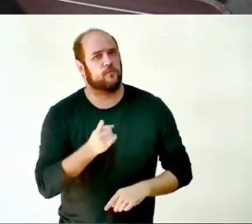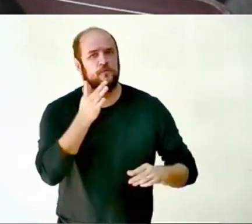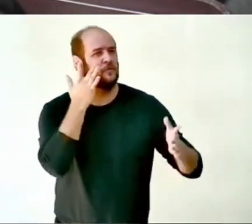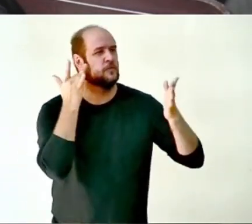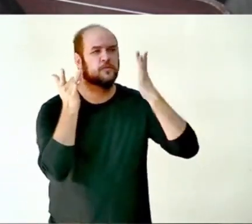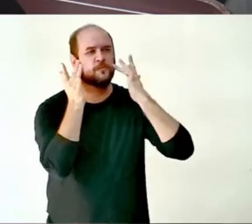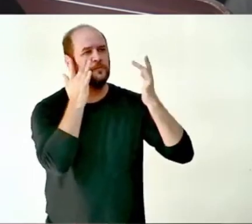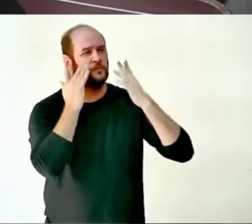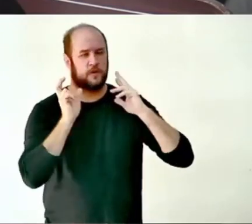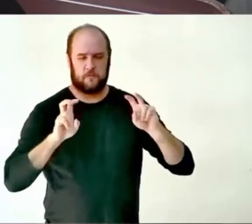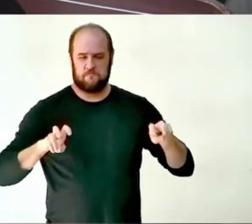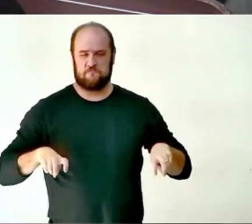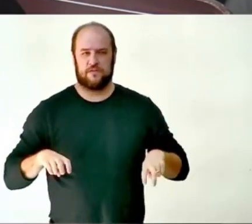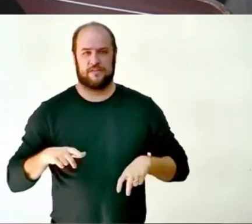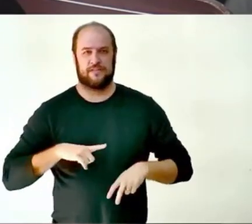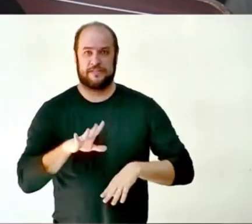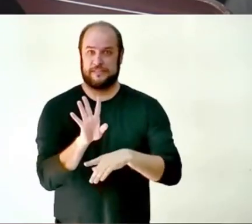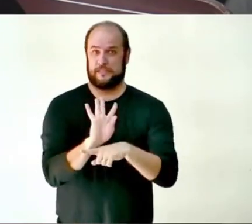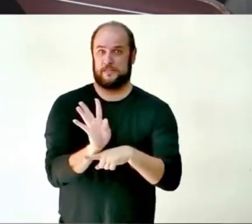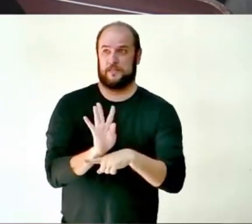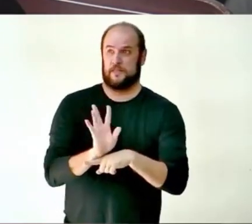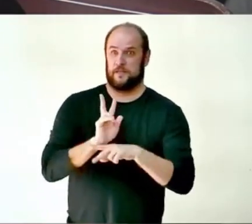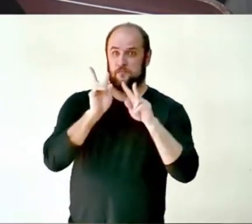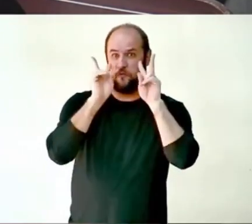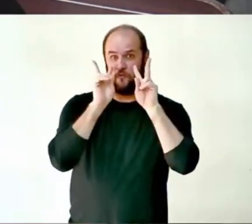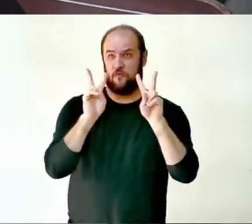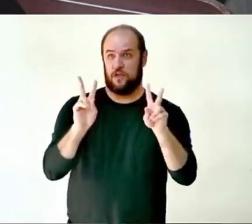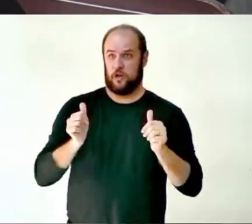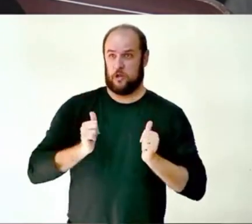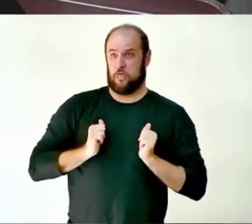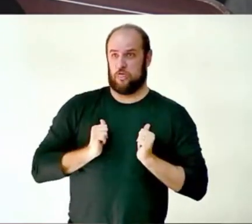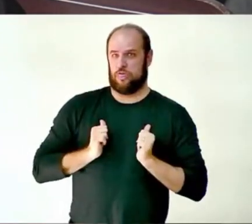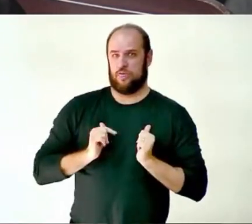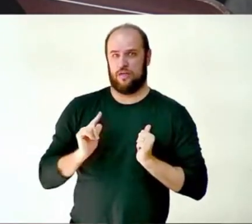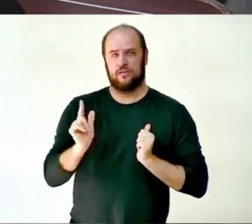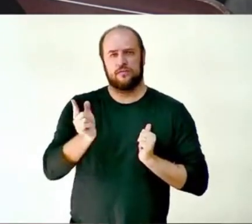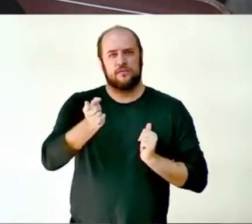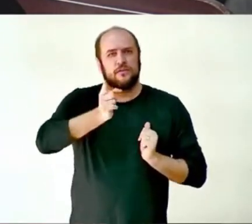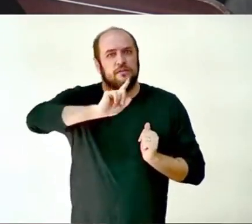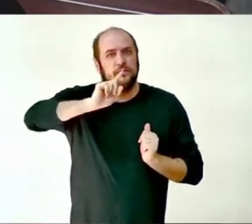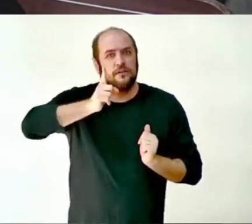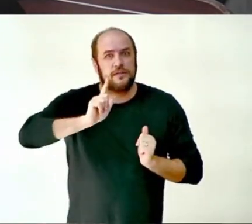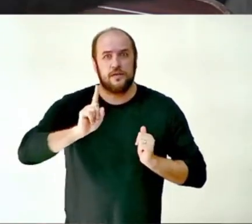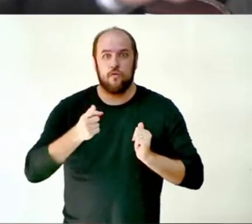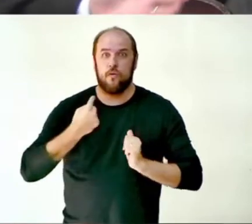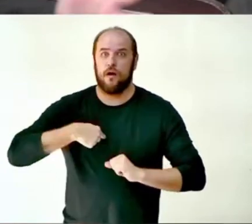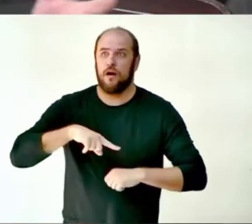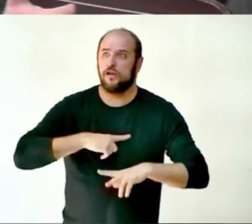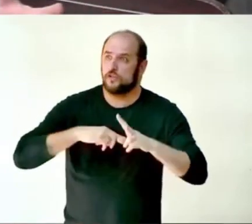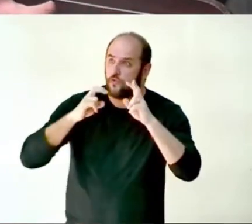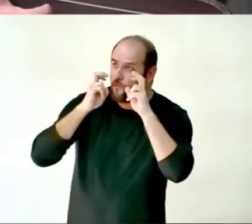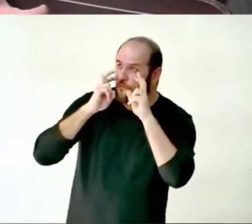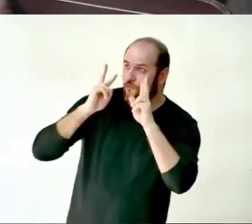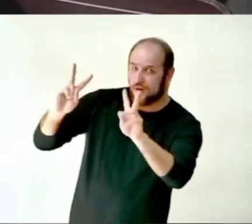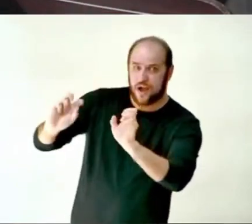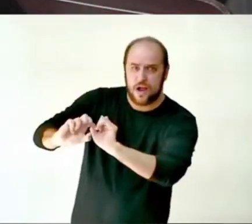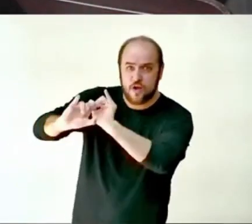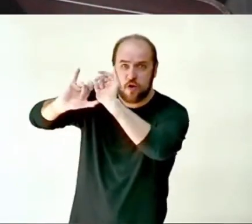teatro, num cinema que a gente assiste um filme. Nós estamos visualizando o Senhor na sua